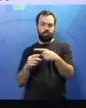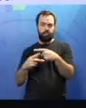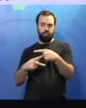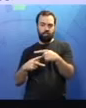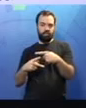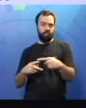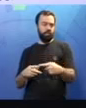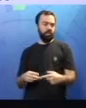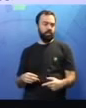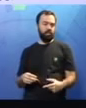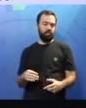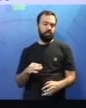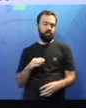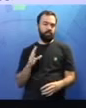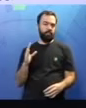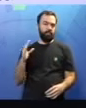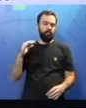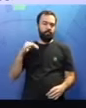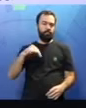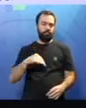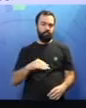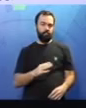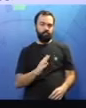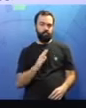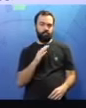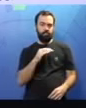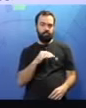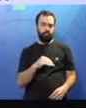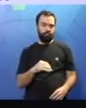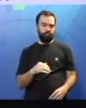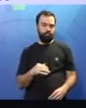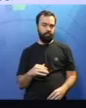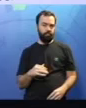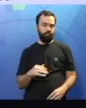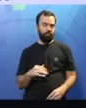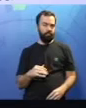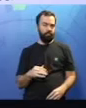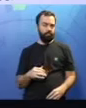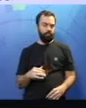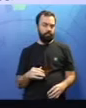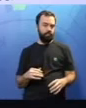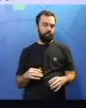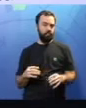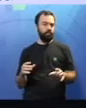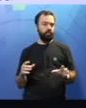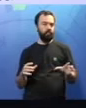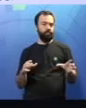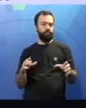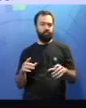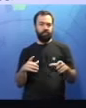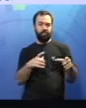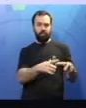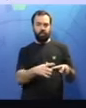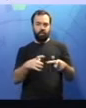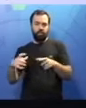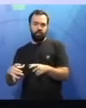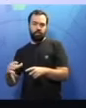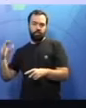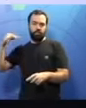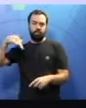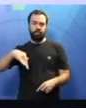fonte. Quando uma frequência ela passa de um meio para outro, ela não se altera.